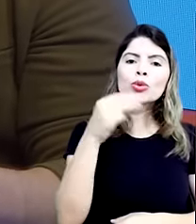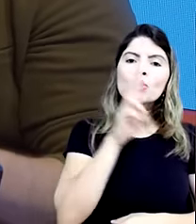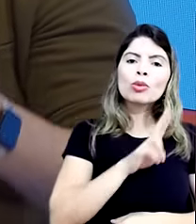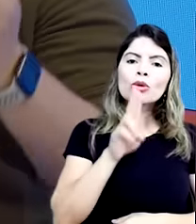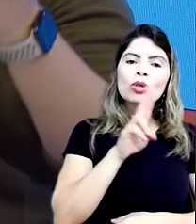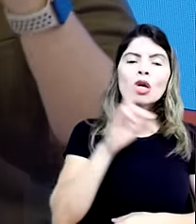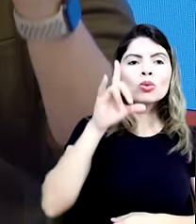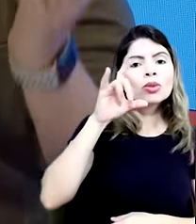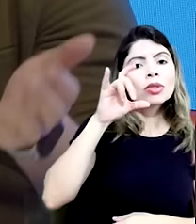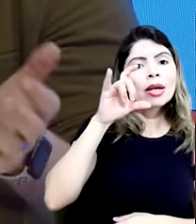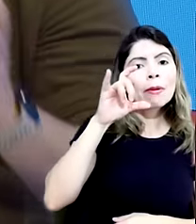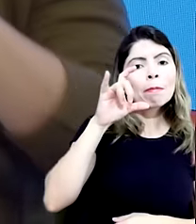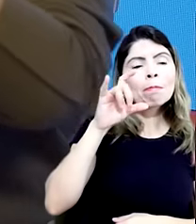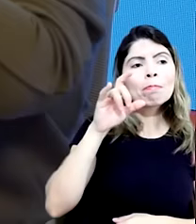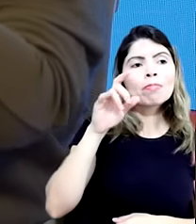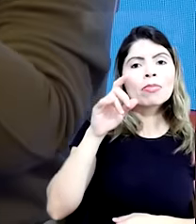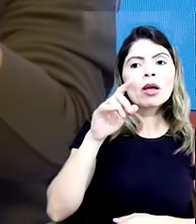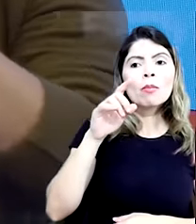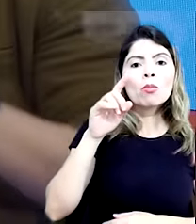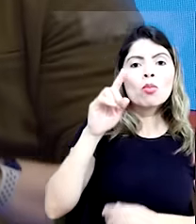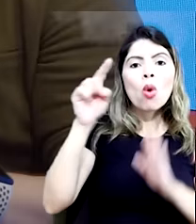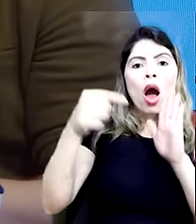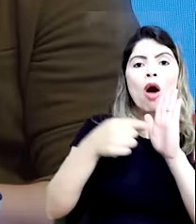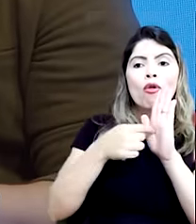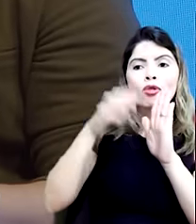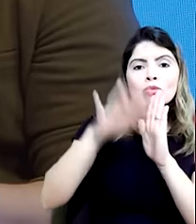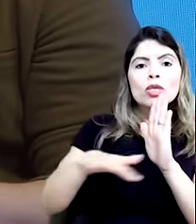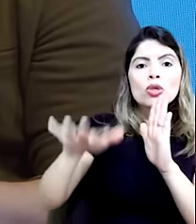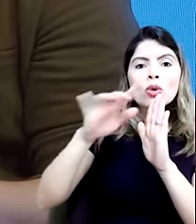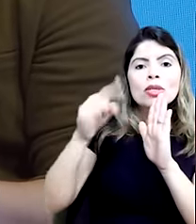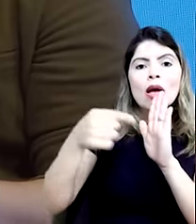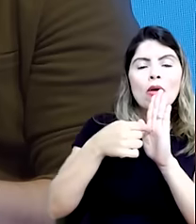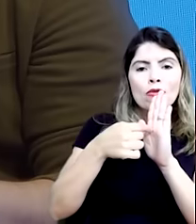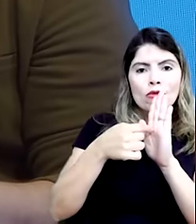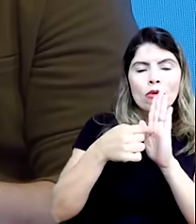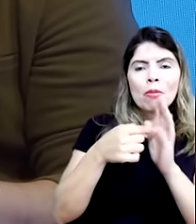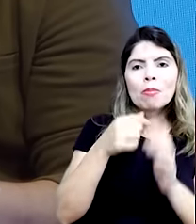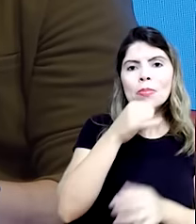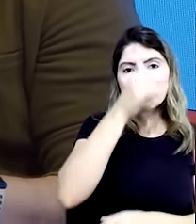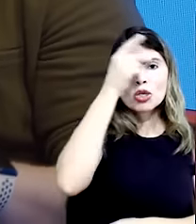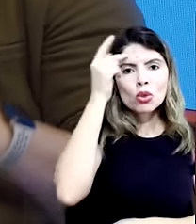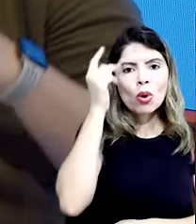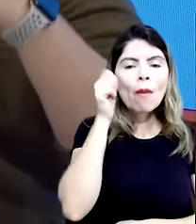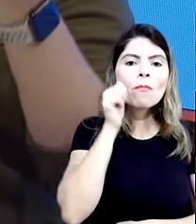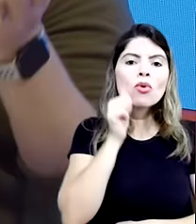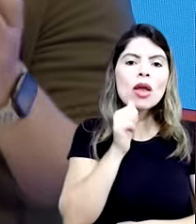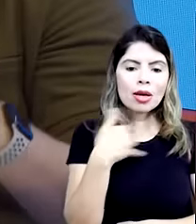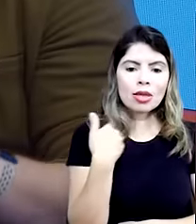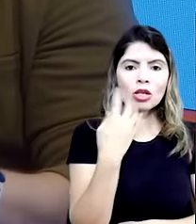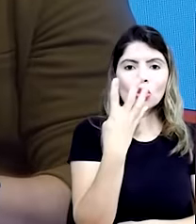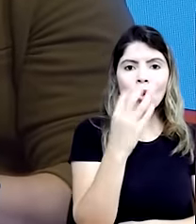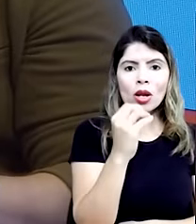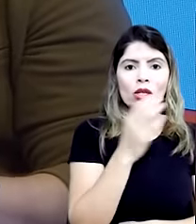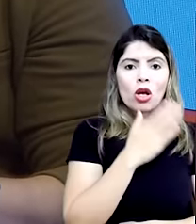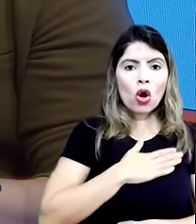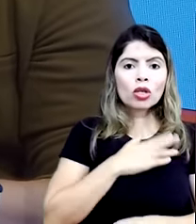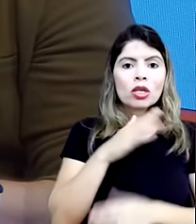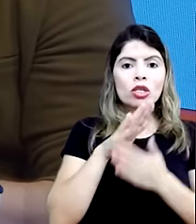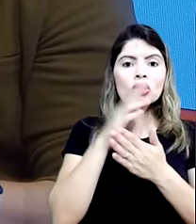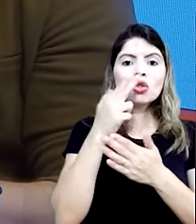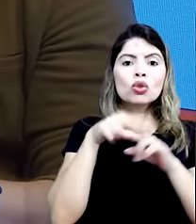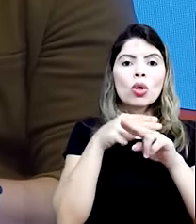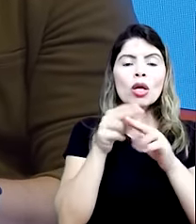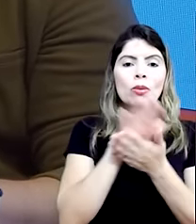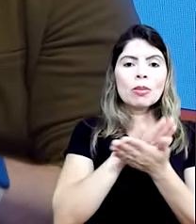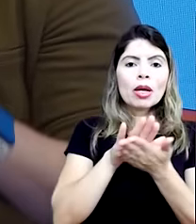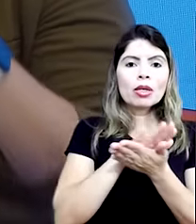Instagram para um público a aí vamos vamos imaginar né para uma persoa uma mulher de 40 anos que gosta de brigadeiro mas se sente culpado